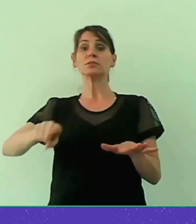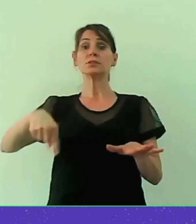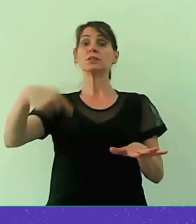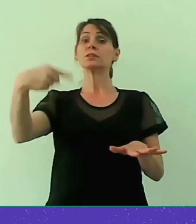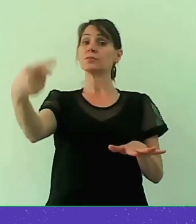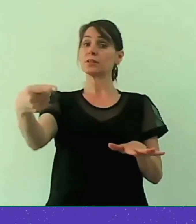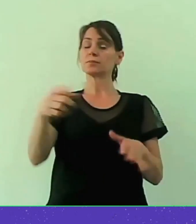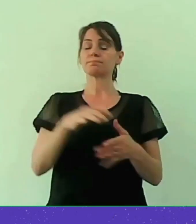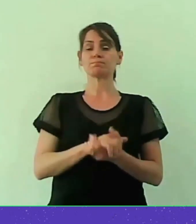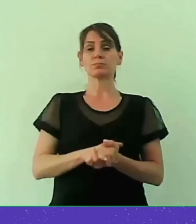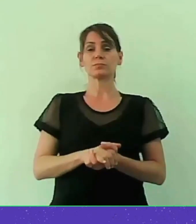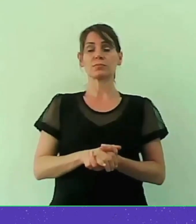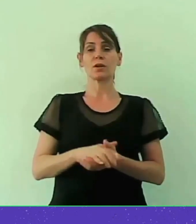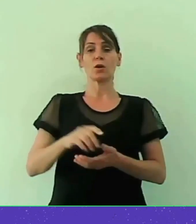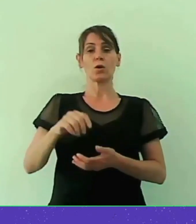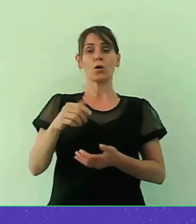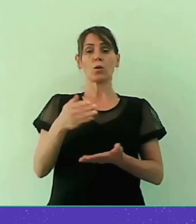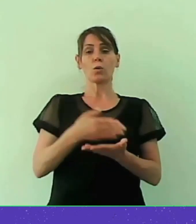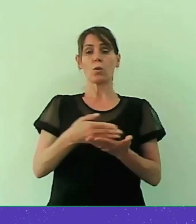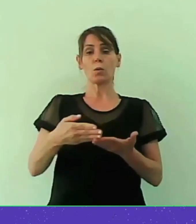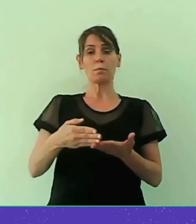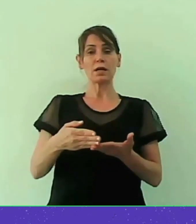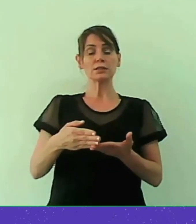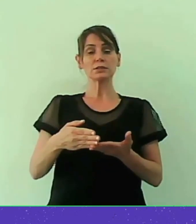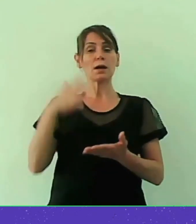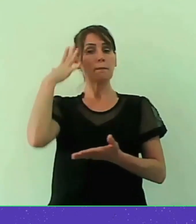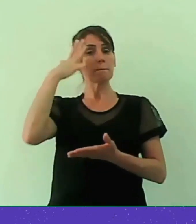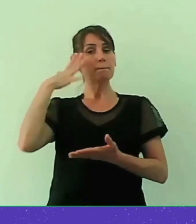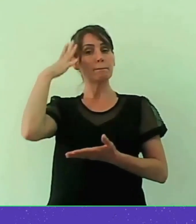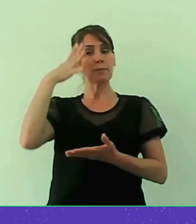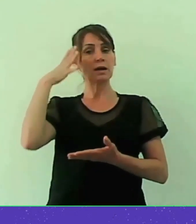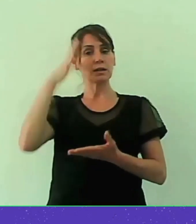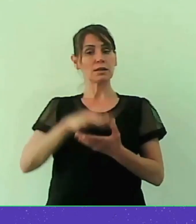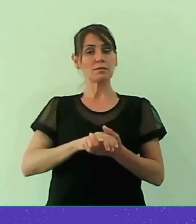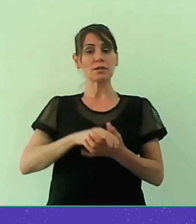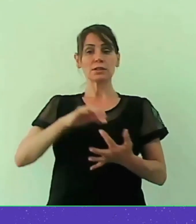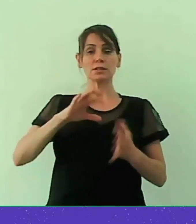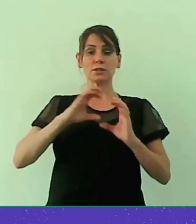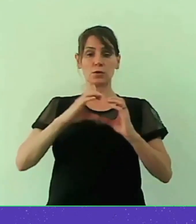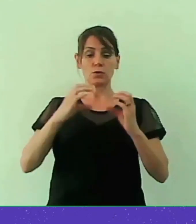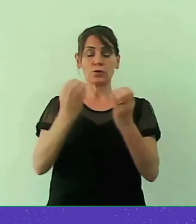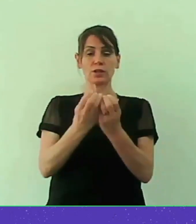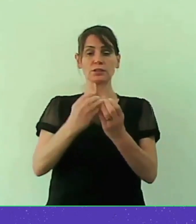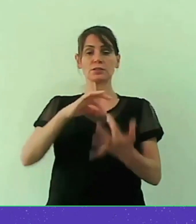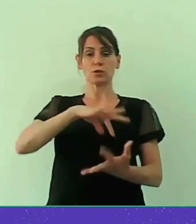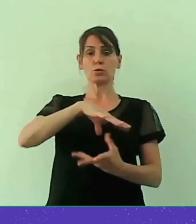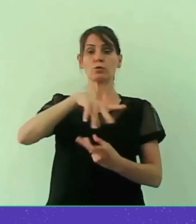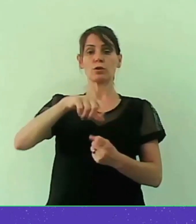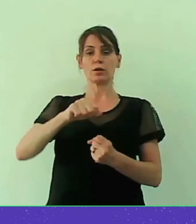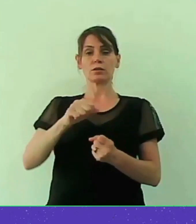verdade, já começa a palavra da conferência internacional. Será a mensagem 1.